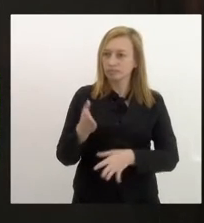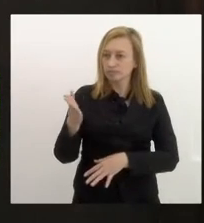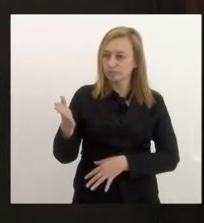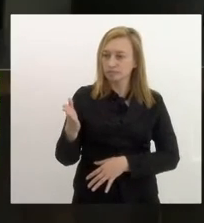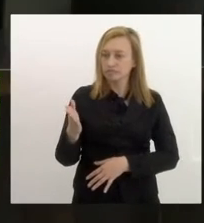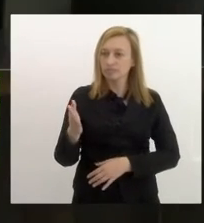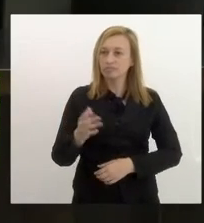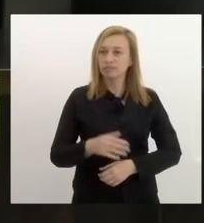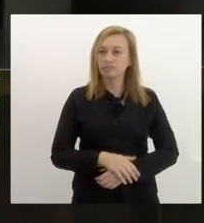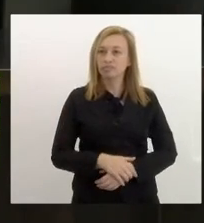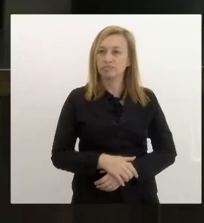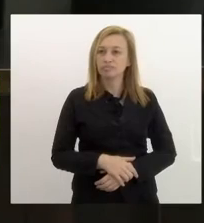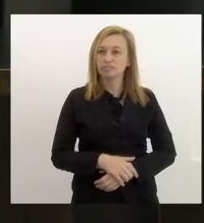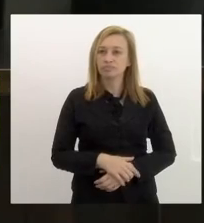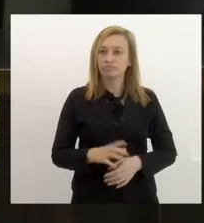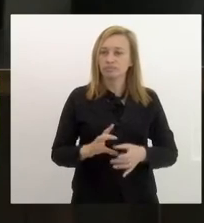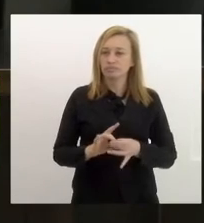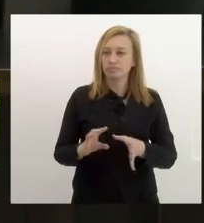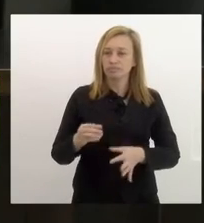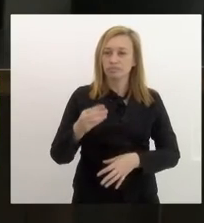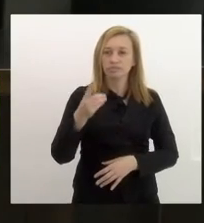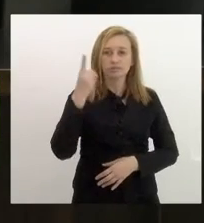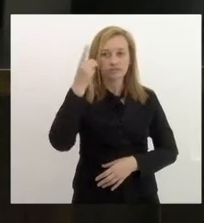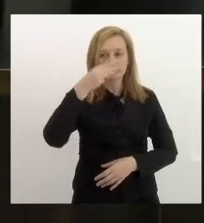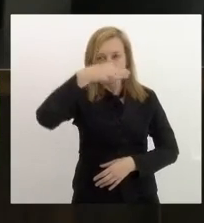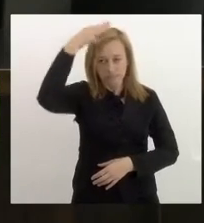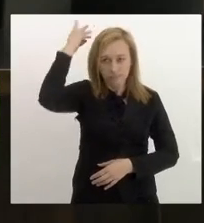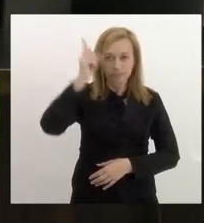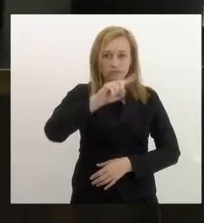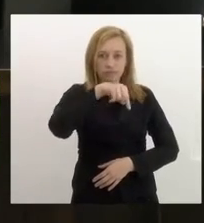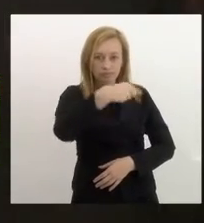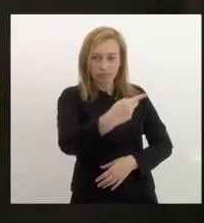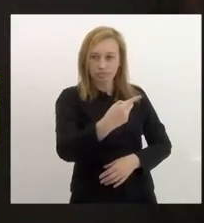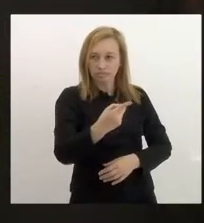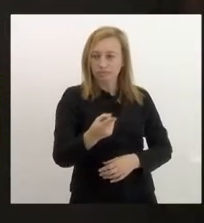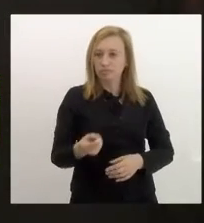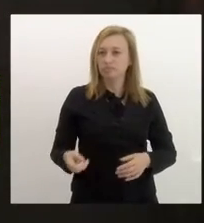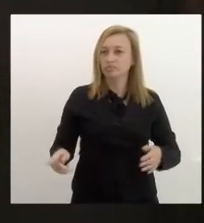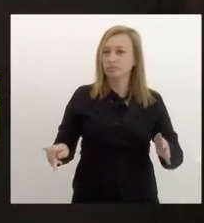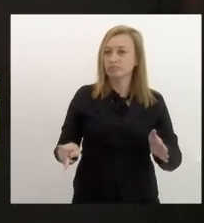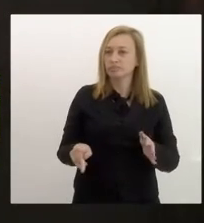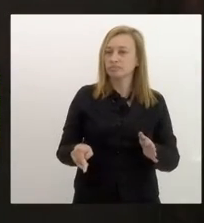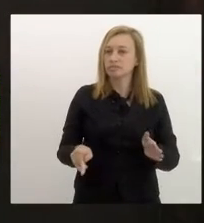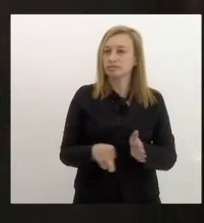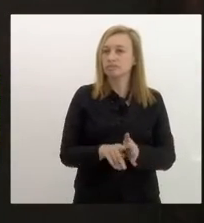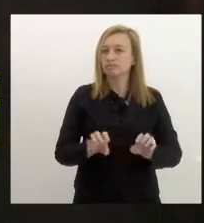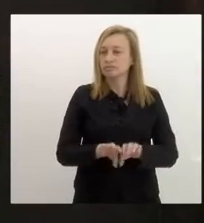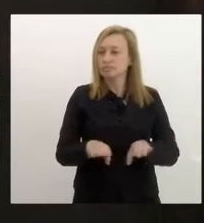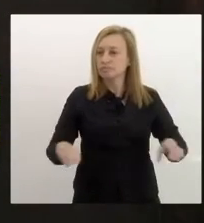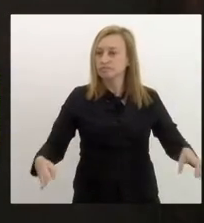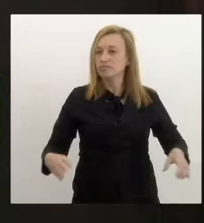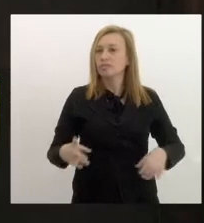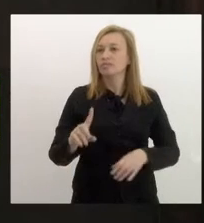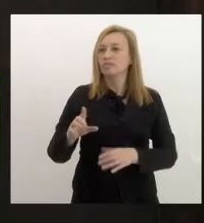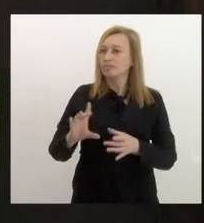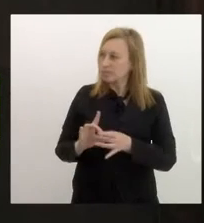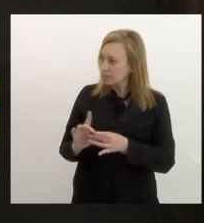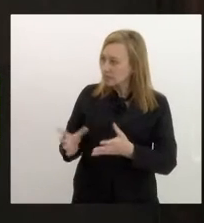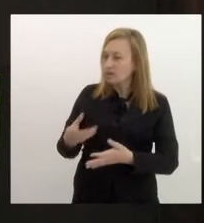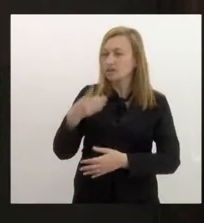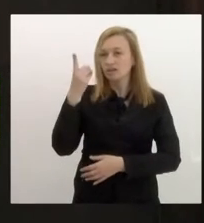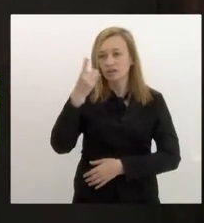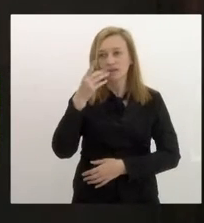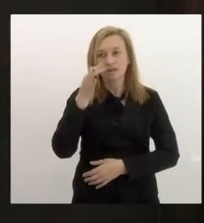se do lugar para o Márcio Pacheco depois eu passo para os outros membros da mesa por favor Deputado deputado serafini o